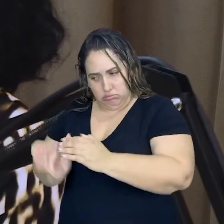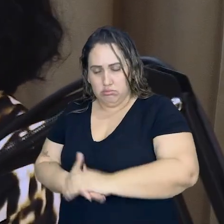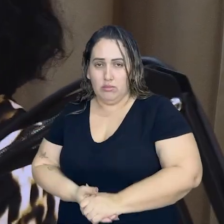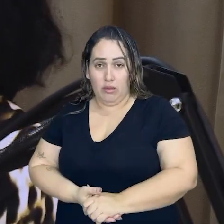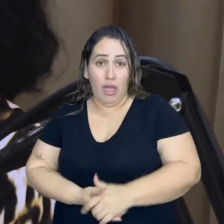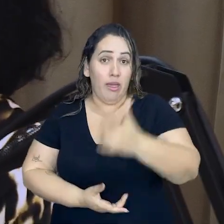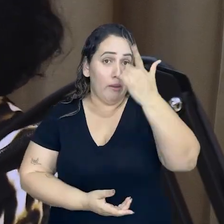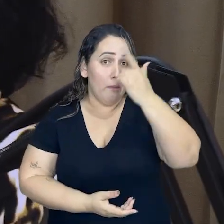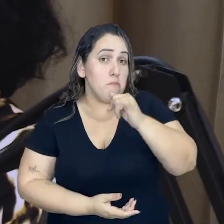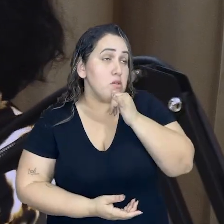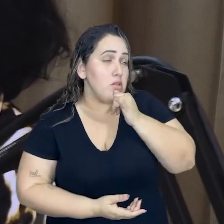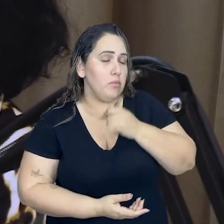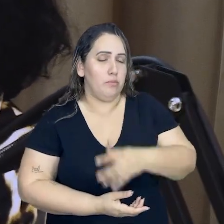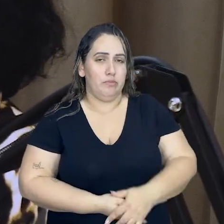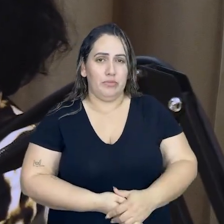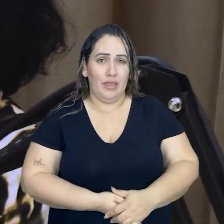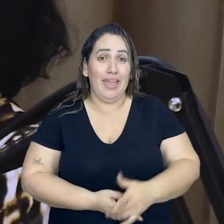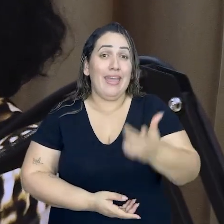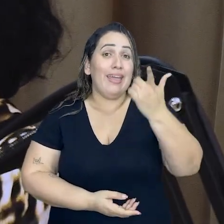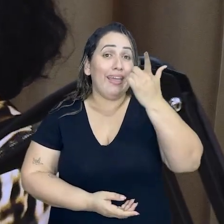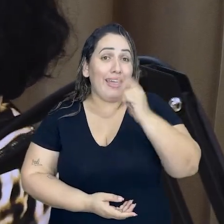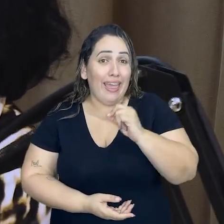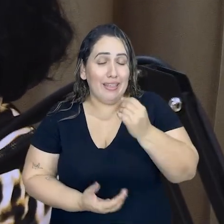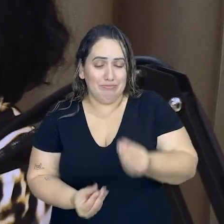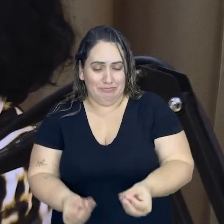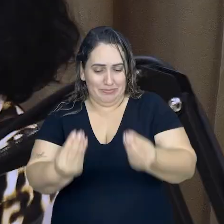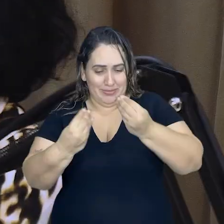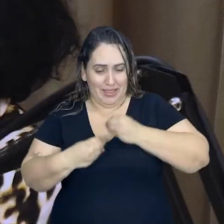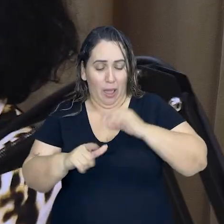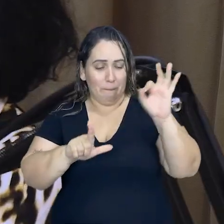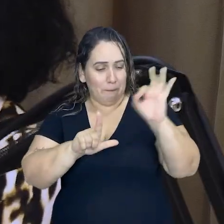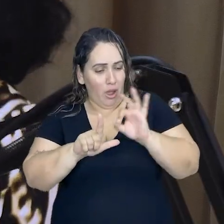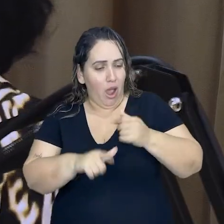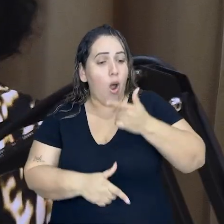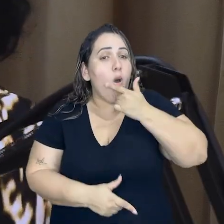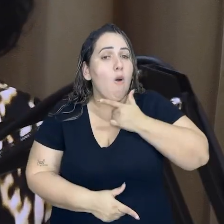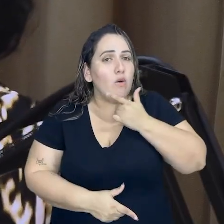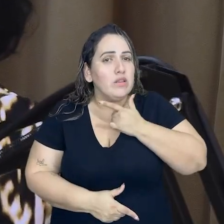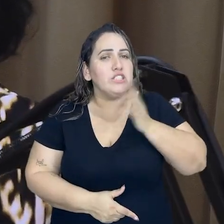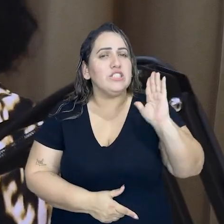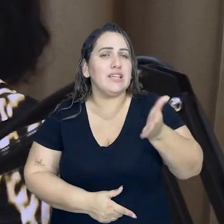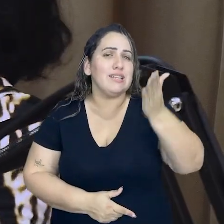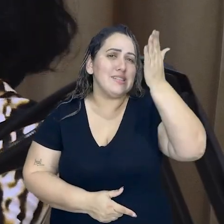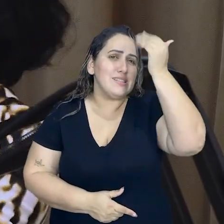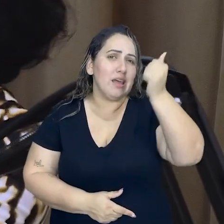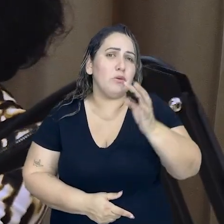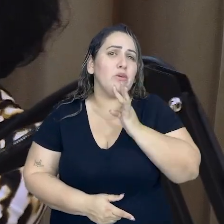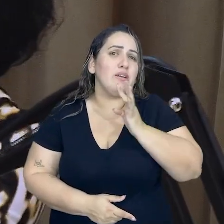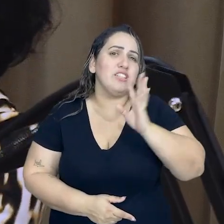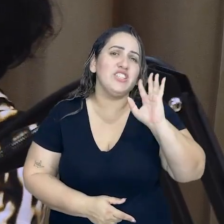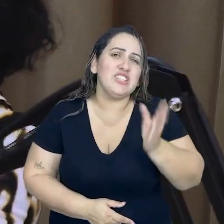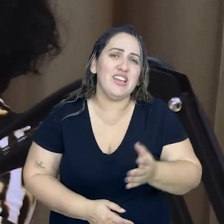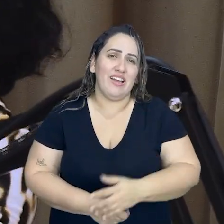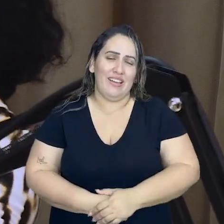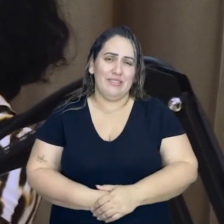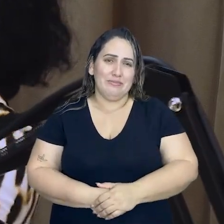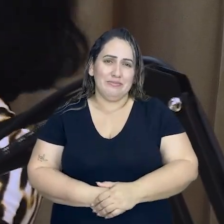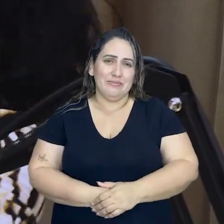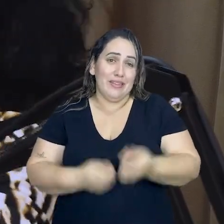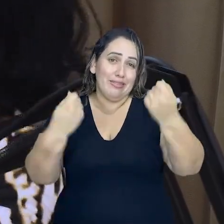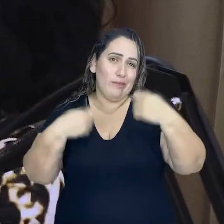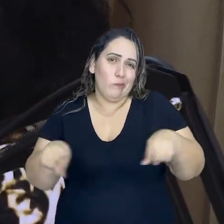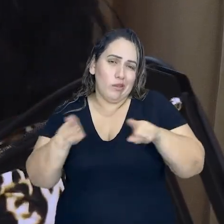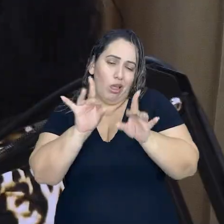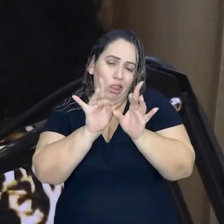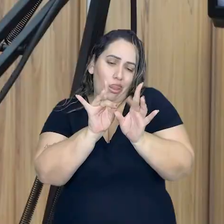para gastar na sua eleição, você sabe que aquele dinheiro só pode ser, você é mulher e negra, só pode ir para você ou para